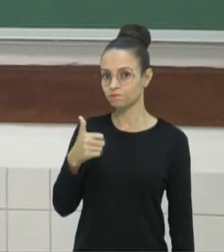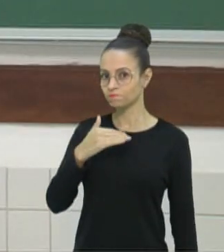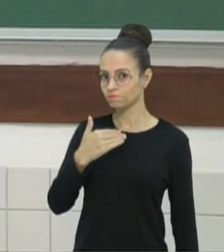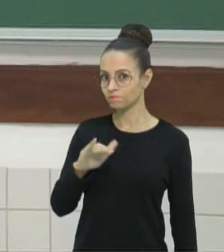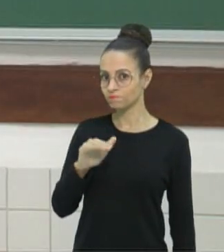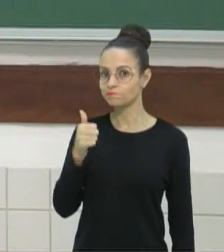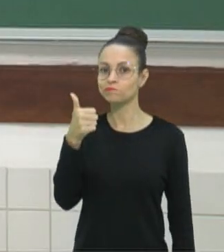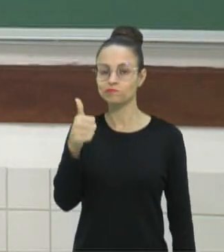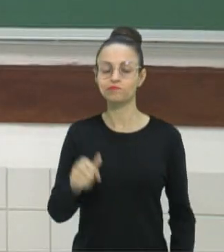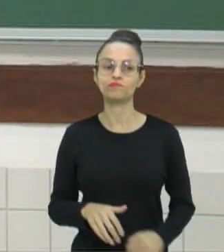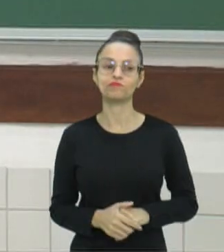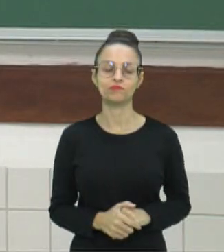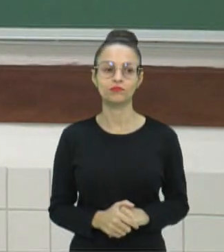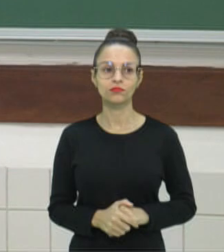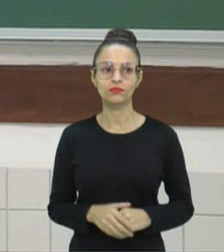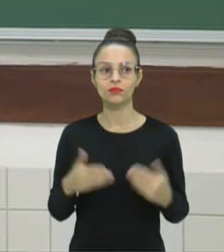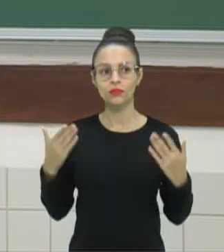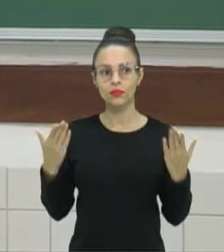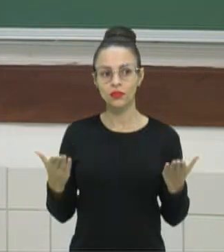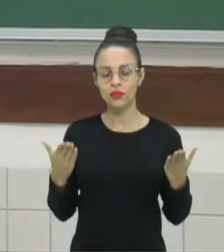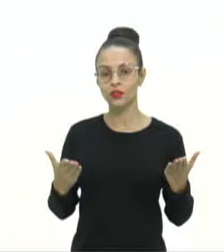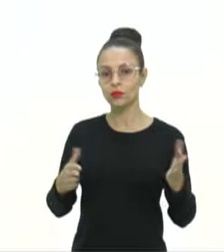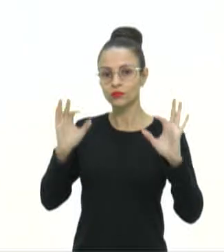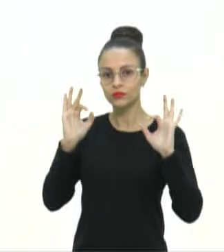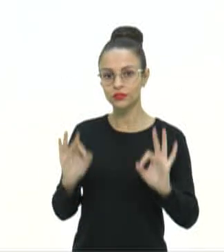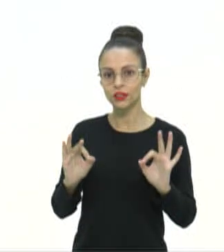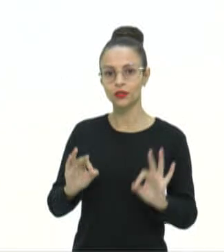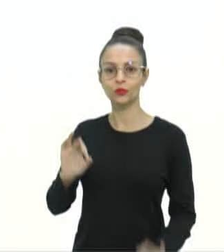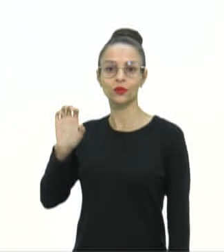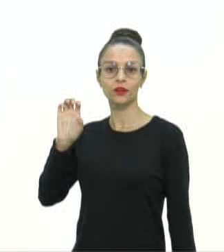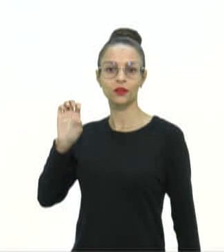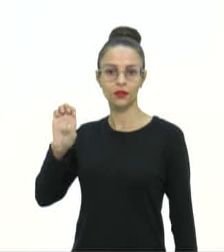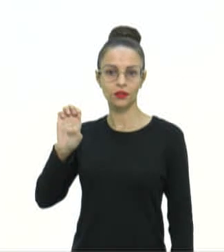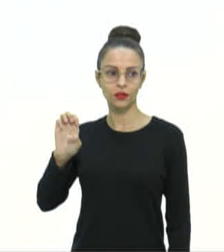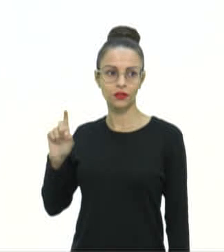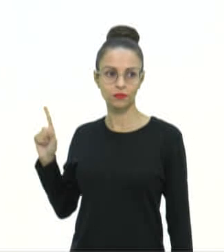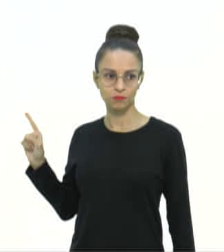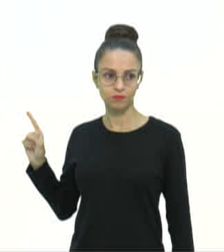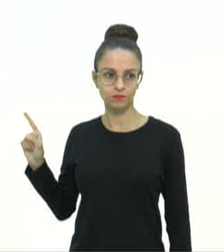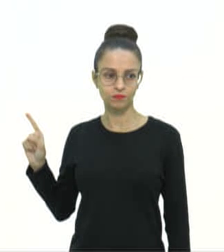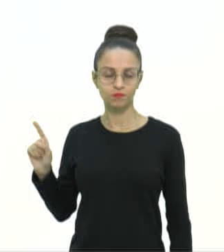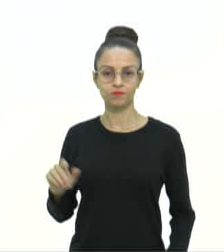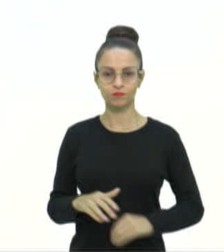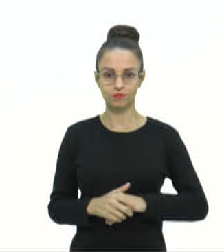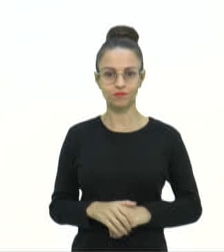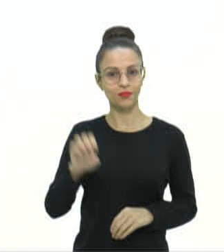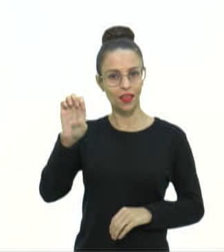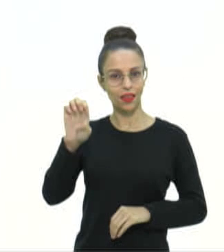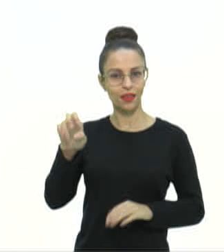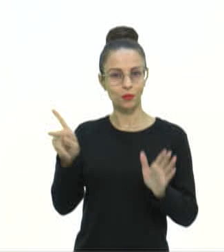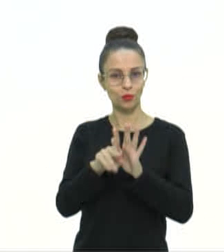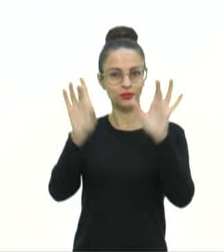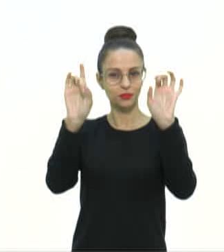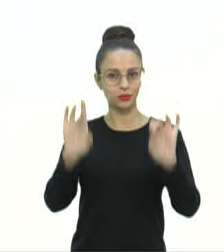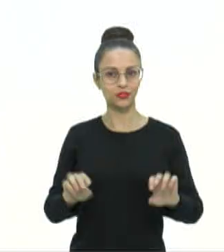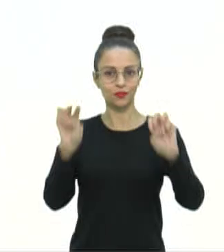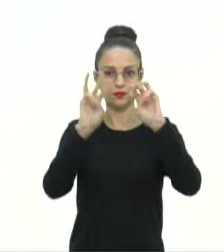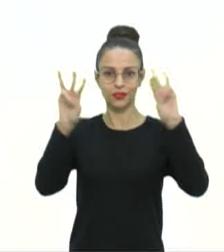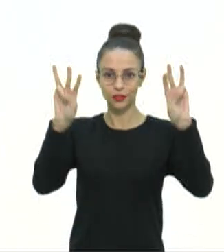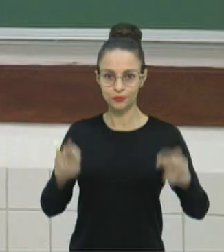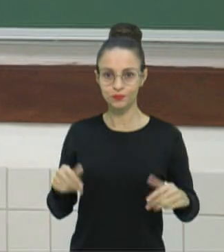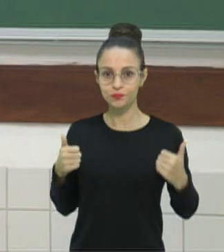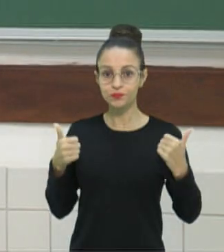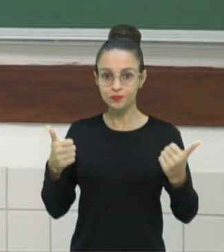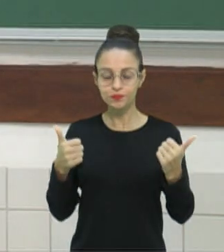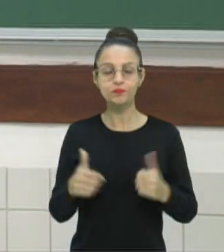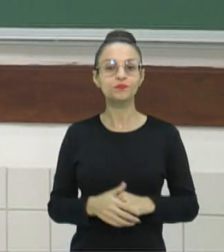boa? Então, essa questão aqui, a alternativa correta era a alternativa E de especial da federal. Beleza, meus